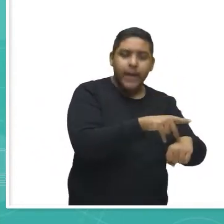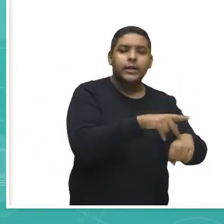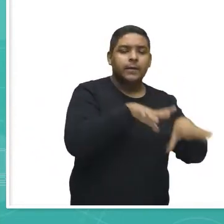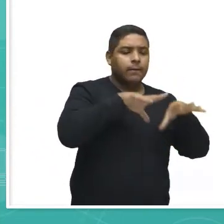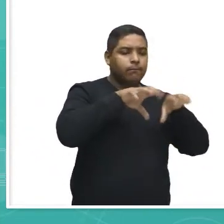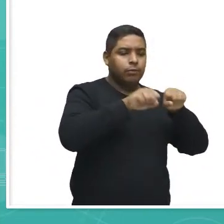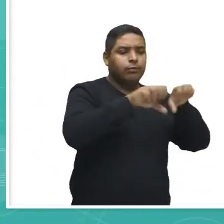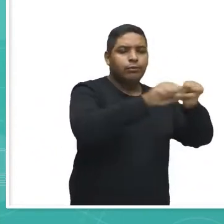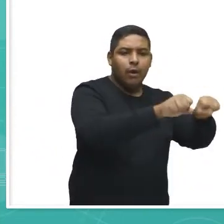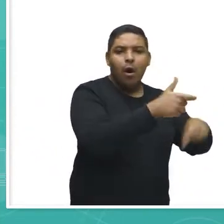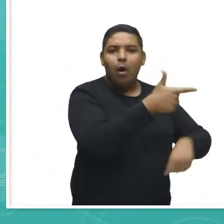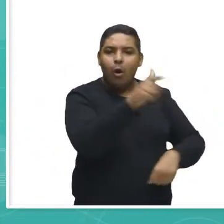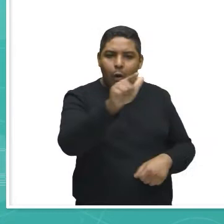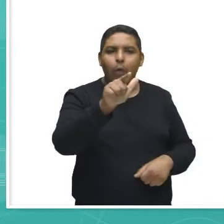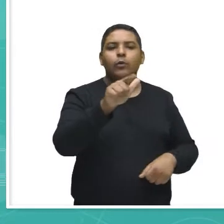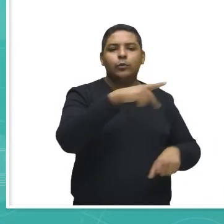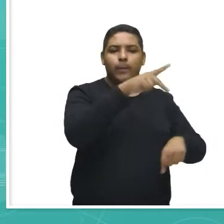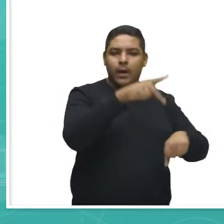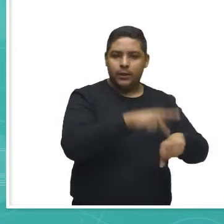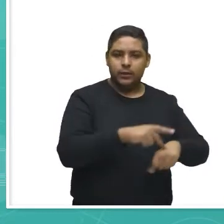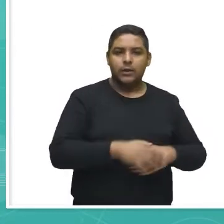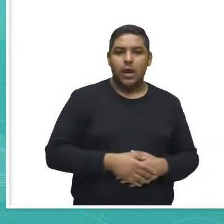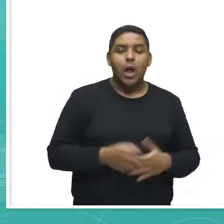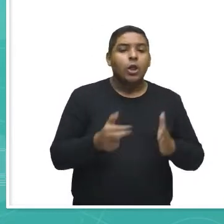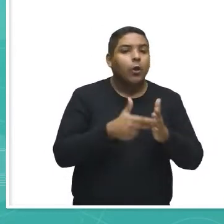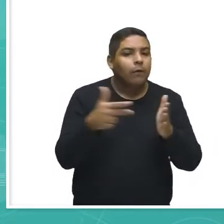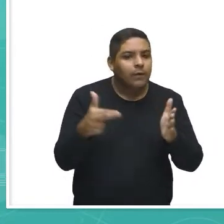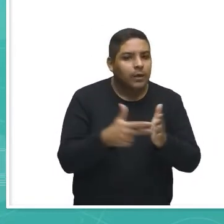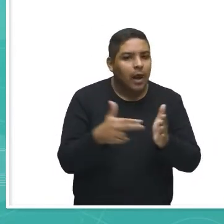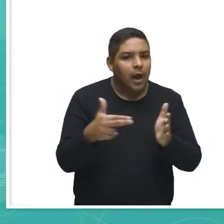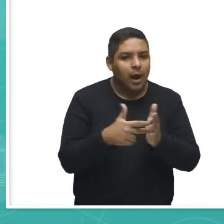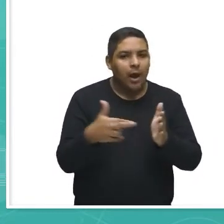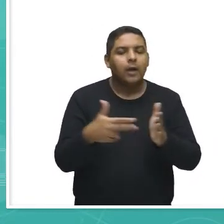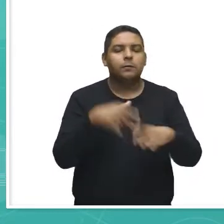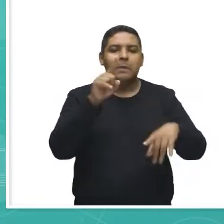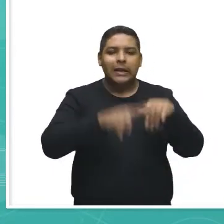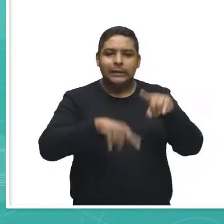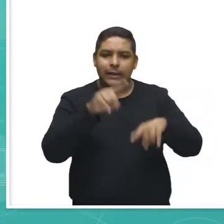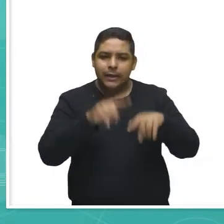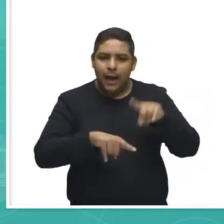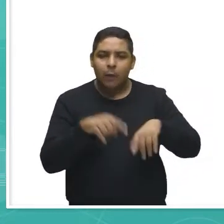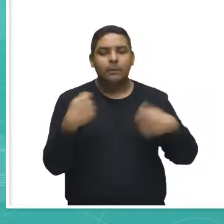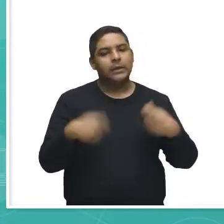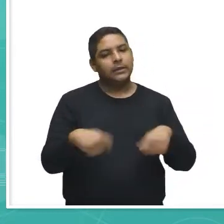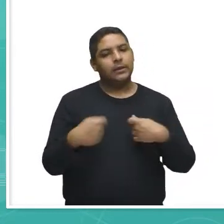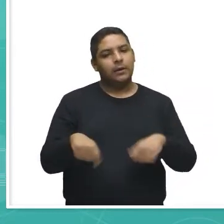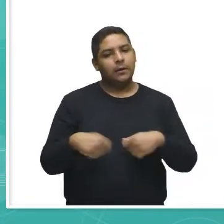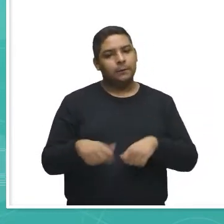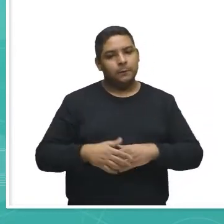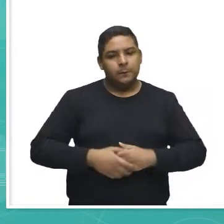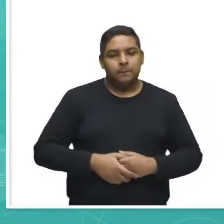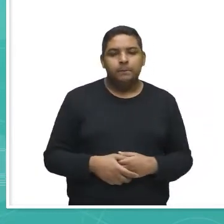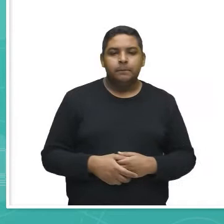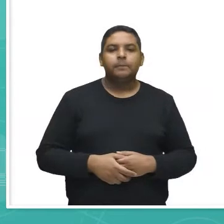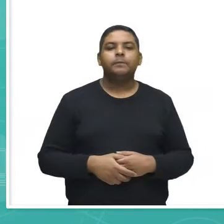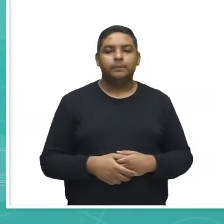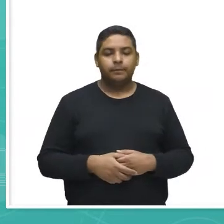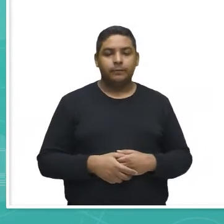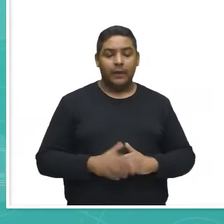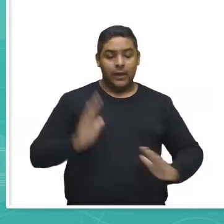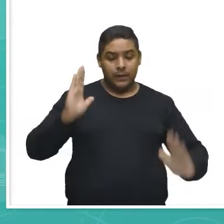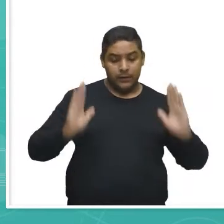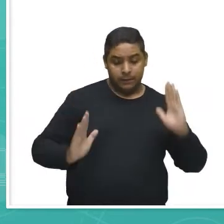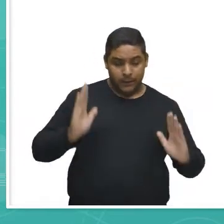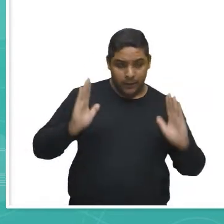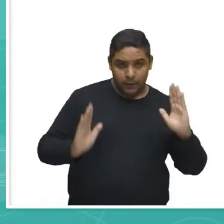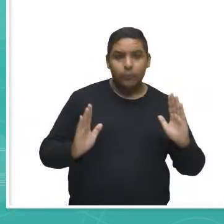novas mercadorias, queriam novidades. Então, a gente observa que nesse período aí do capitalismo comercial, nós teremos